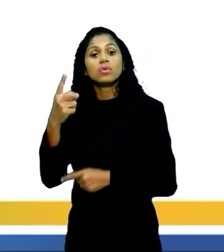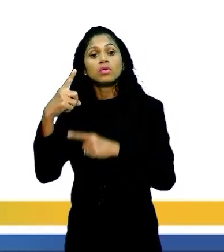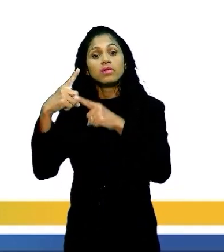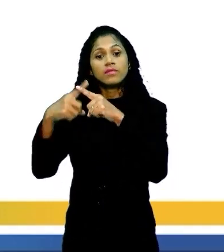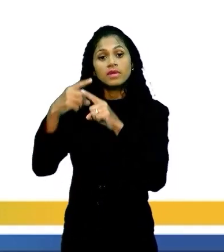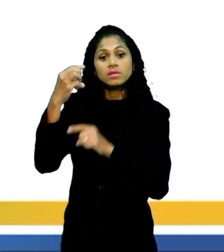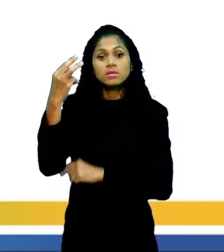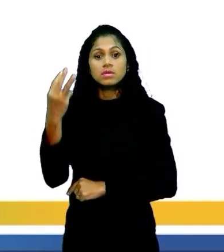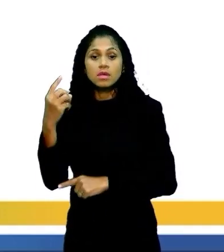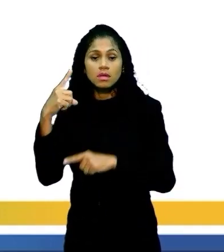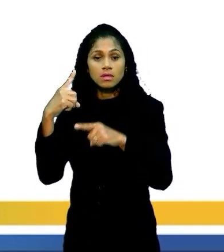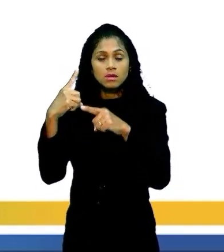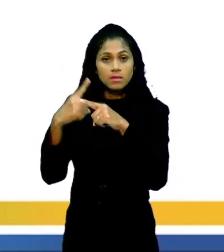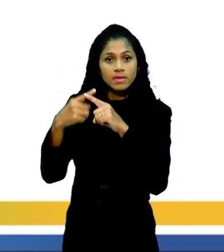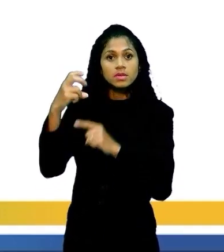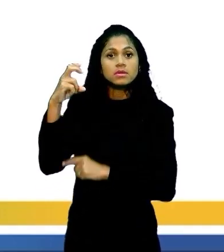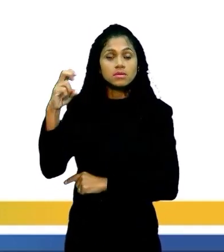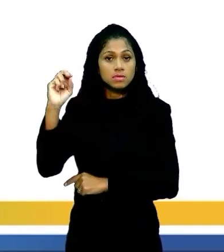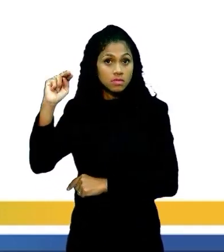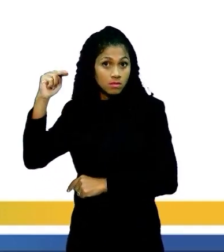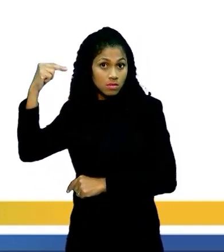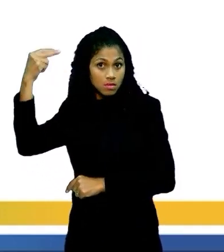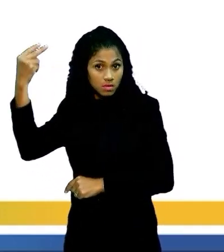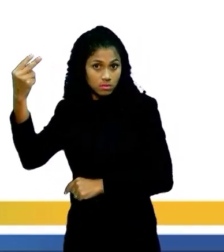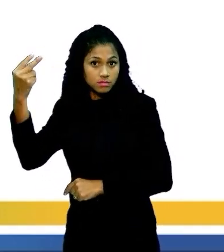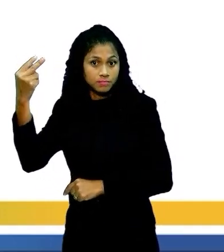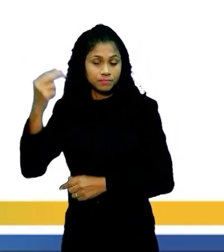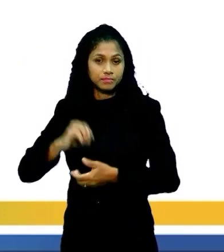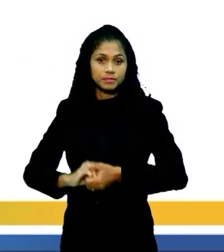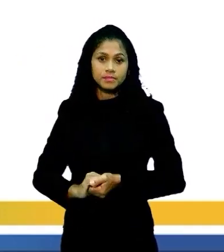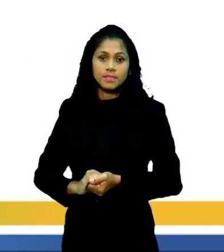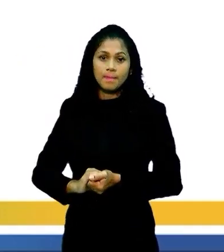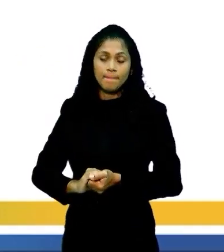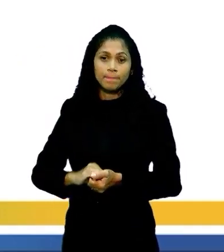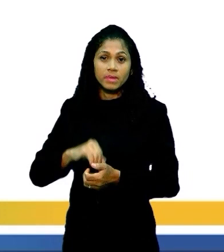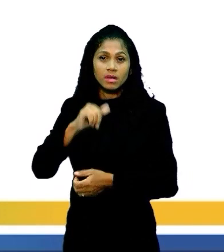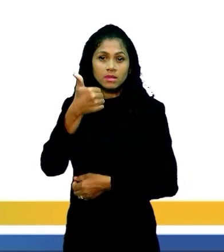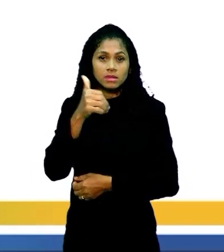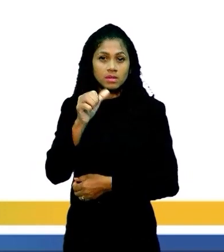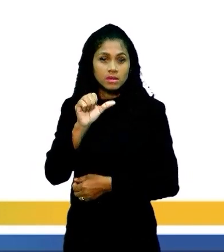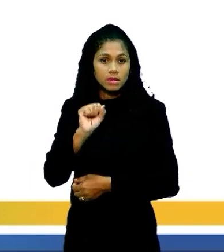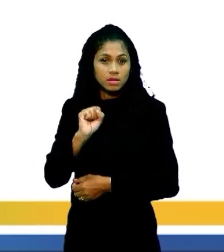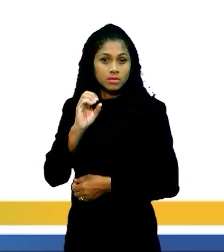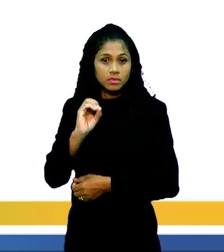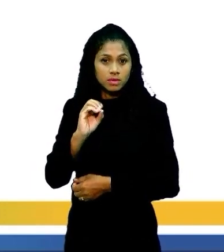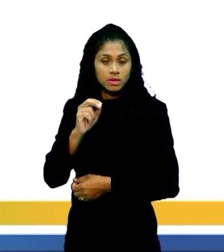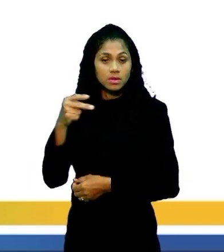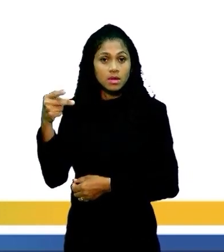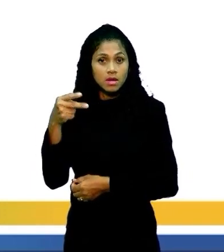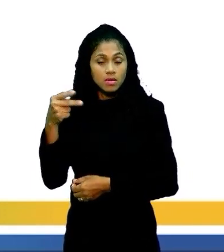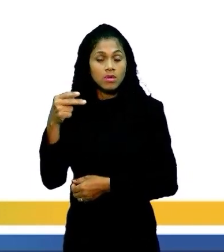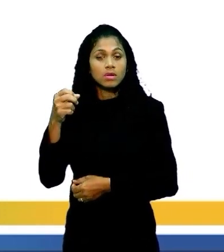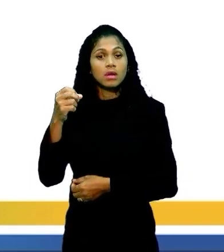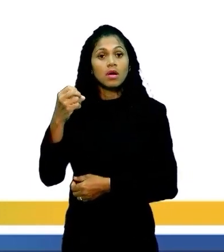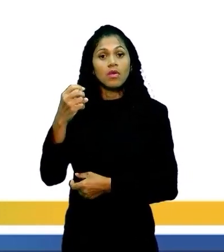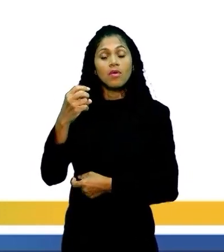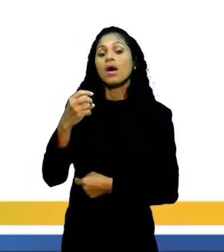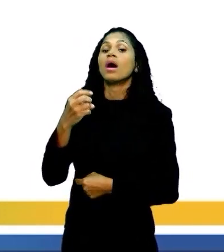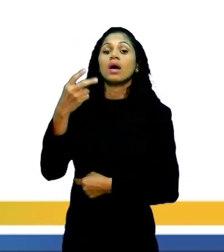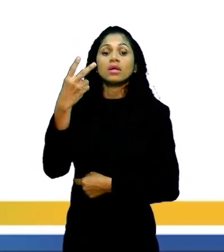quadrado. O 180, a mesma divisão no MMC. Vai ficar por